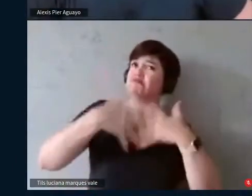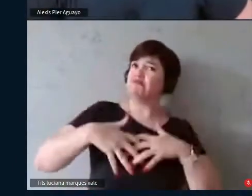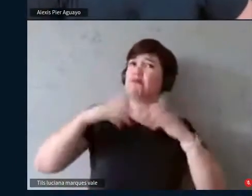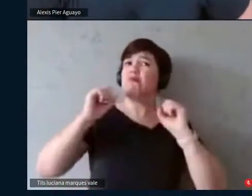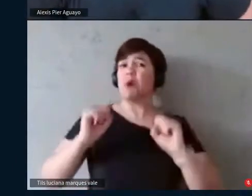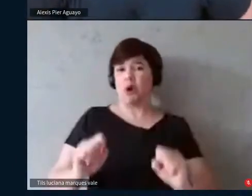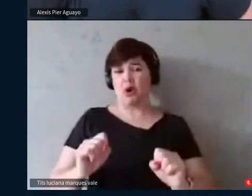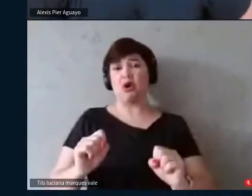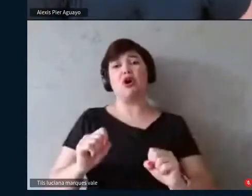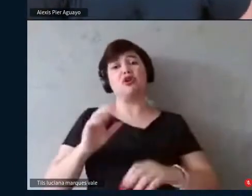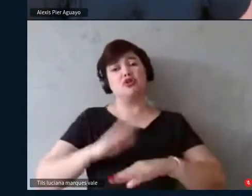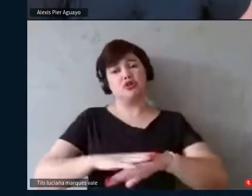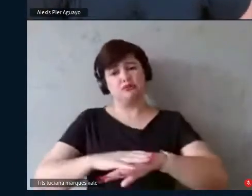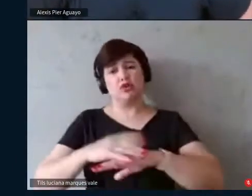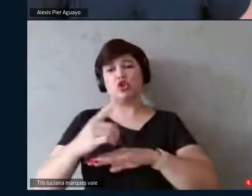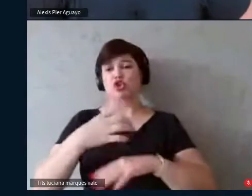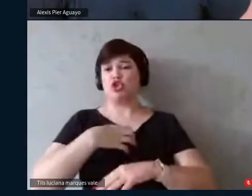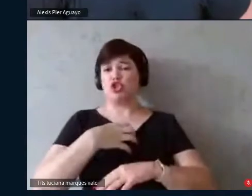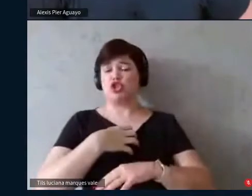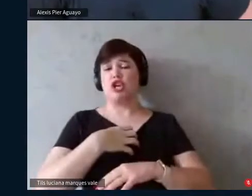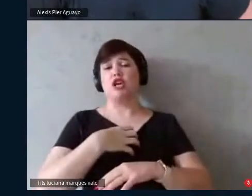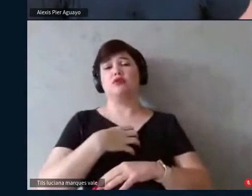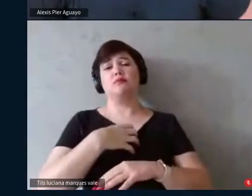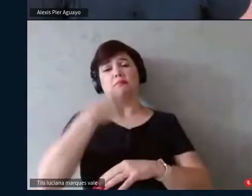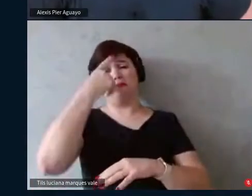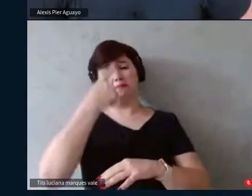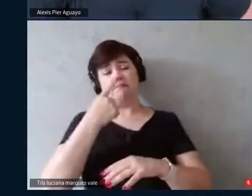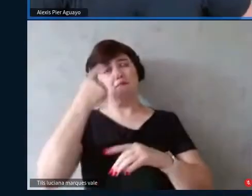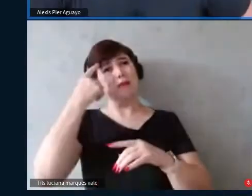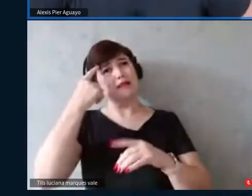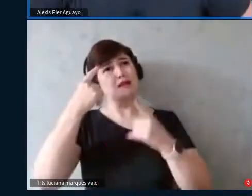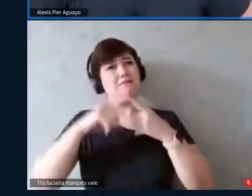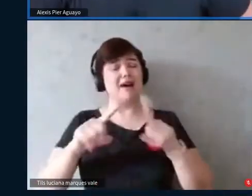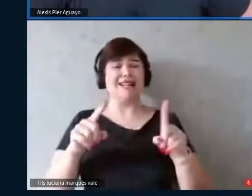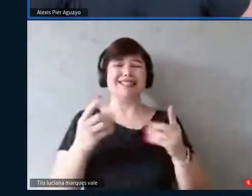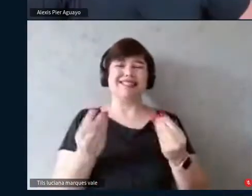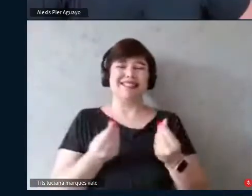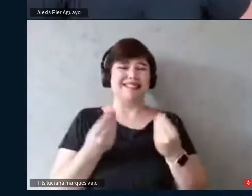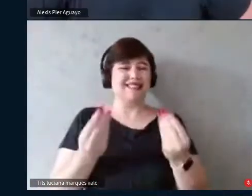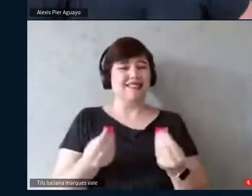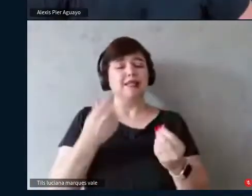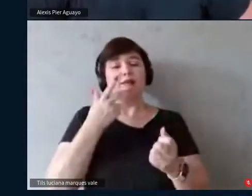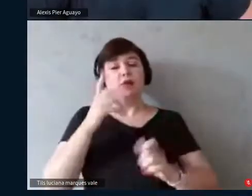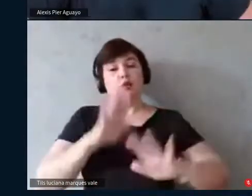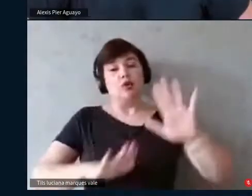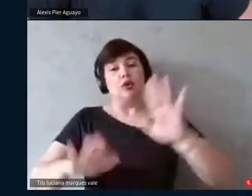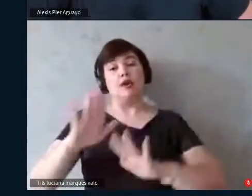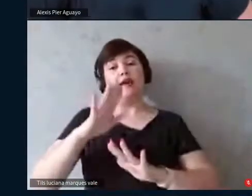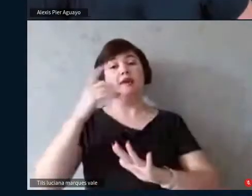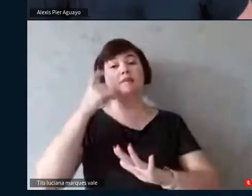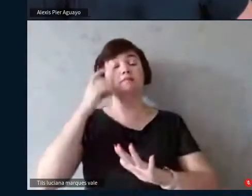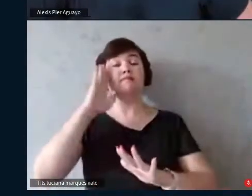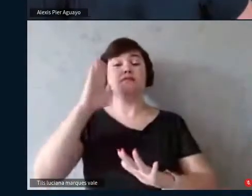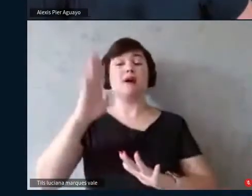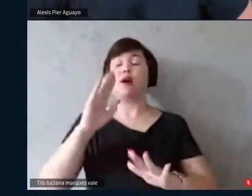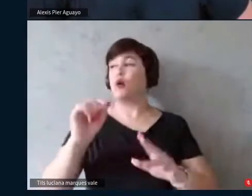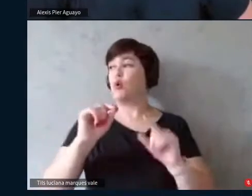é uma forma de pensar, tá escrito num paradigma tal. Mas eu acho que tem que usar com cuidado. Sobretudo, Pierre, porque